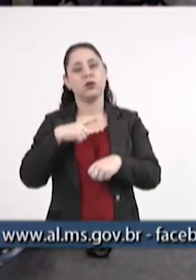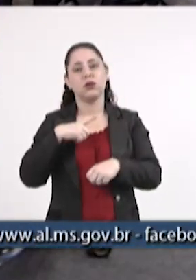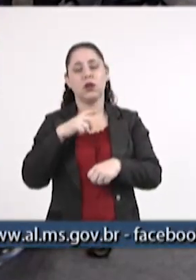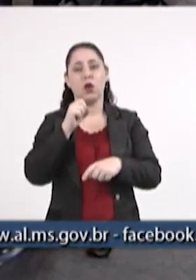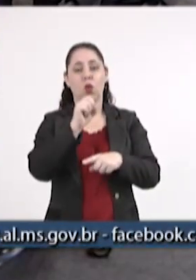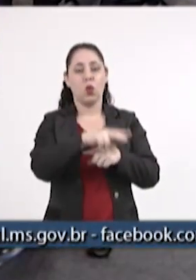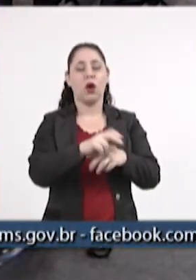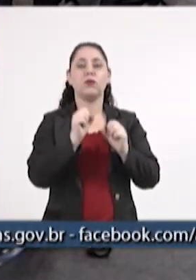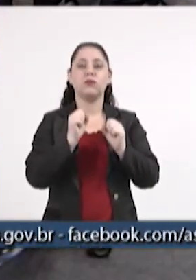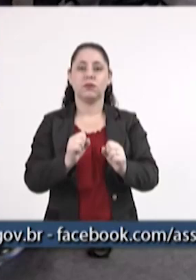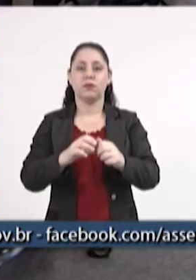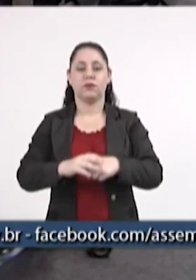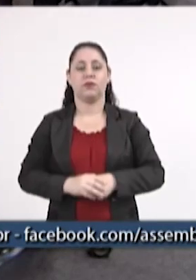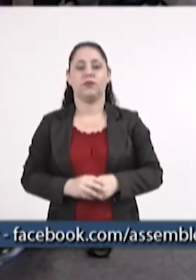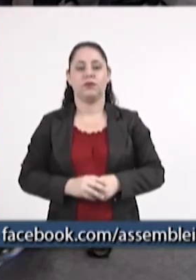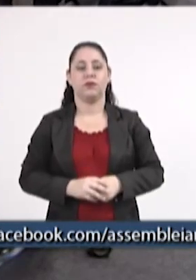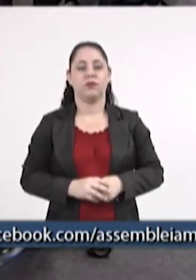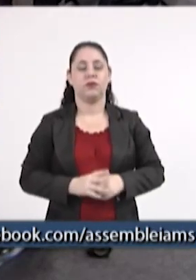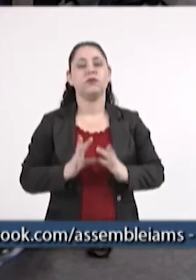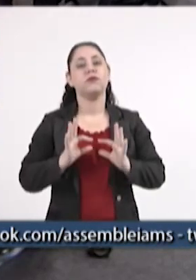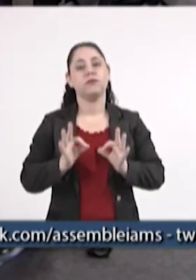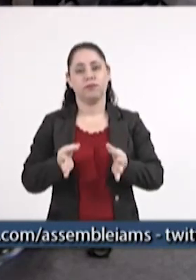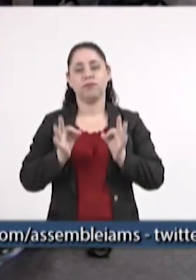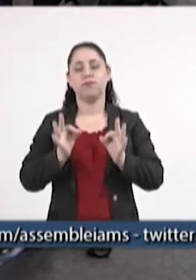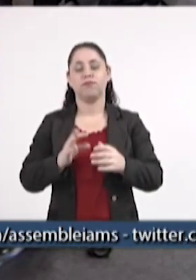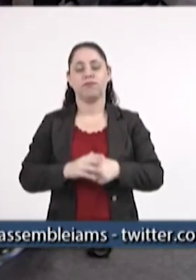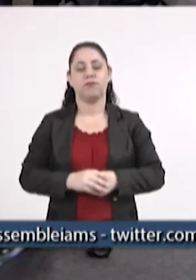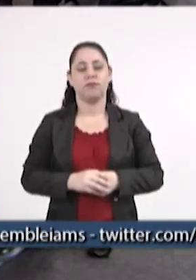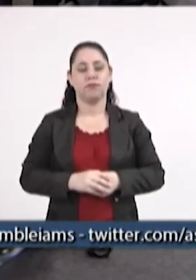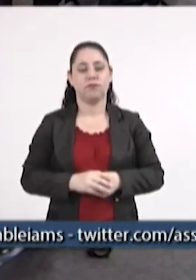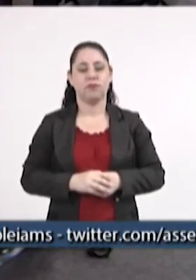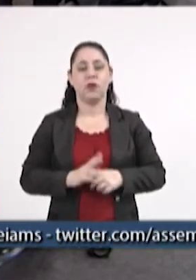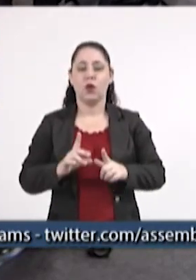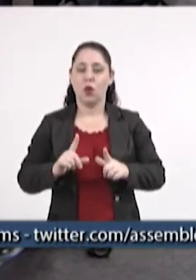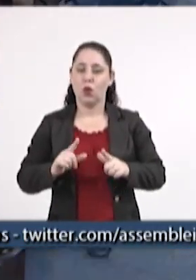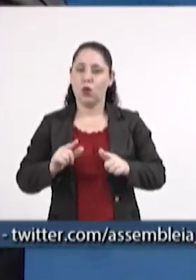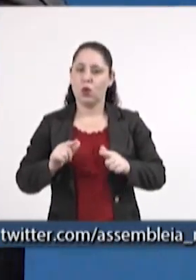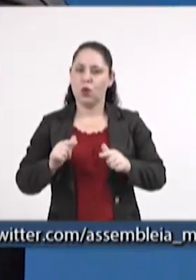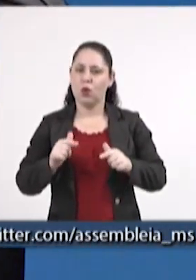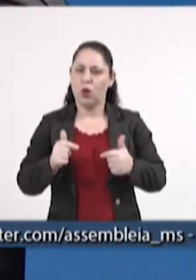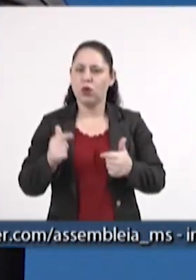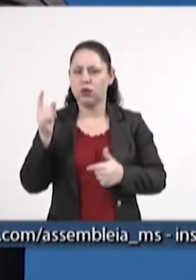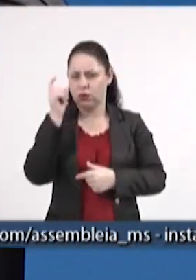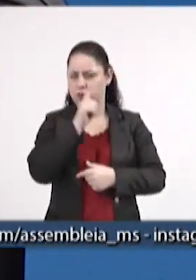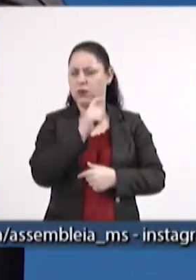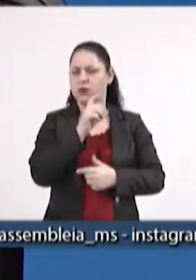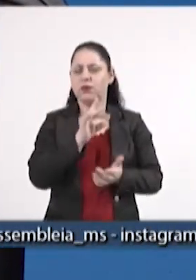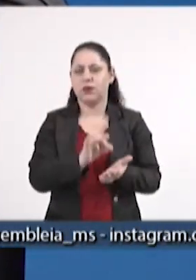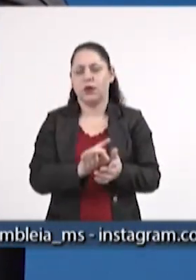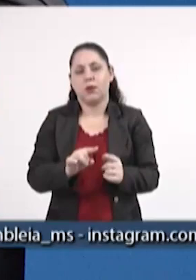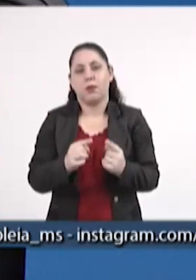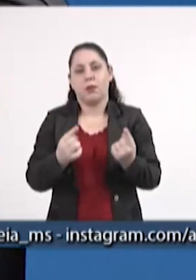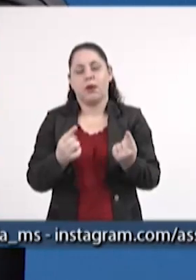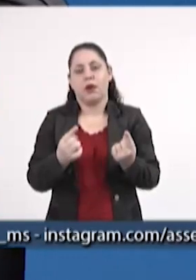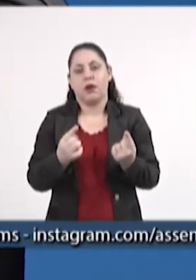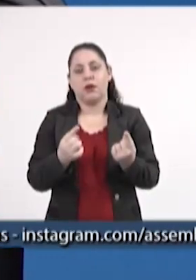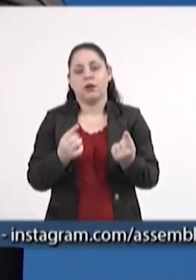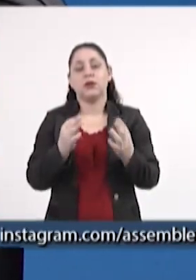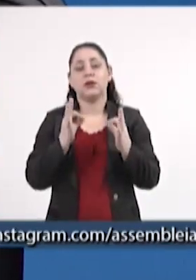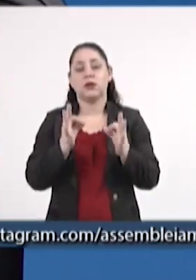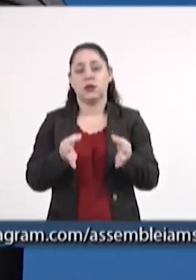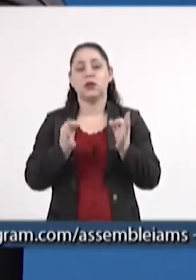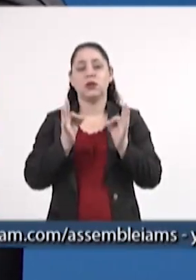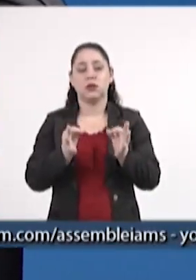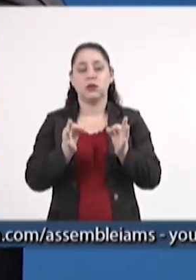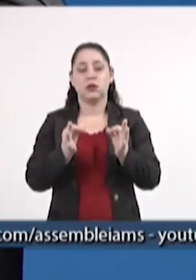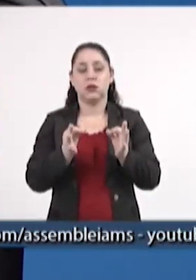ocupando espaços de poder. E eu tenho certeza que essa luta vai ser uma luta difícil. Mas eu tenho